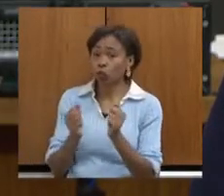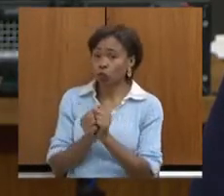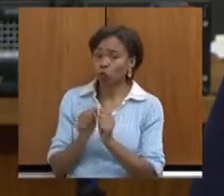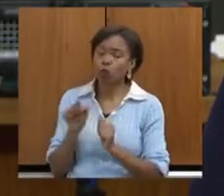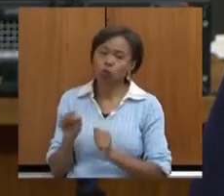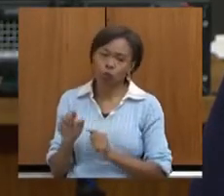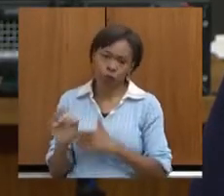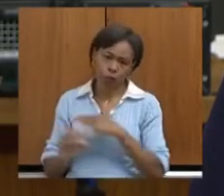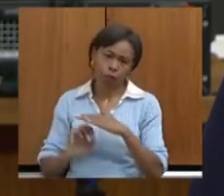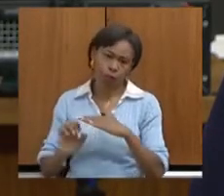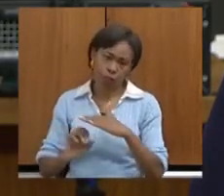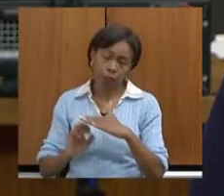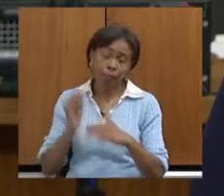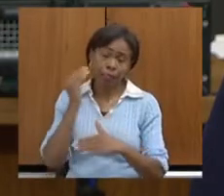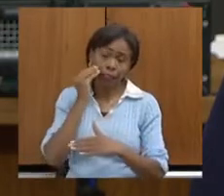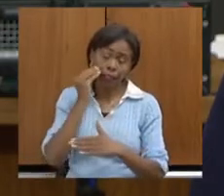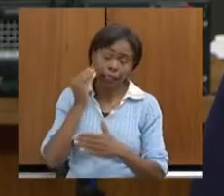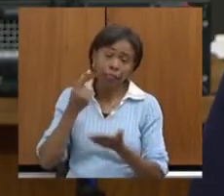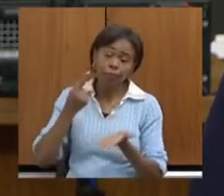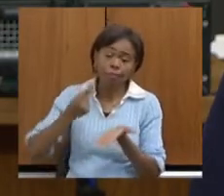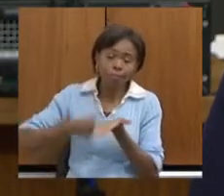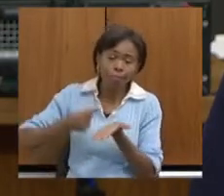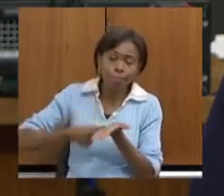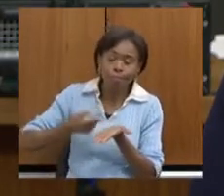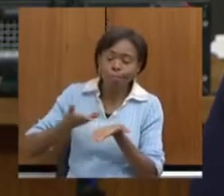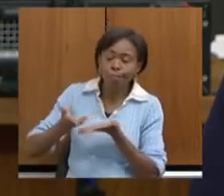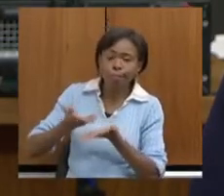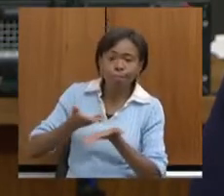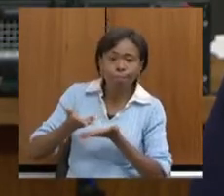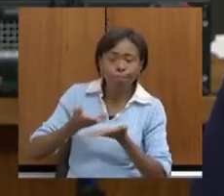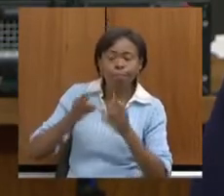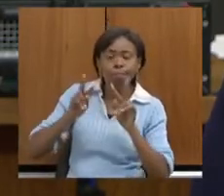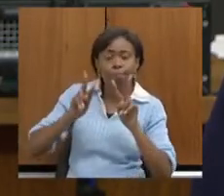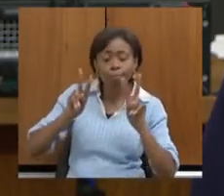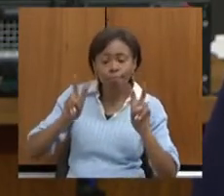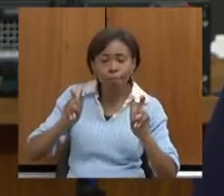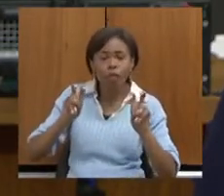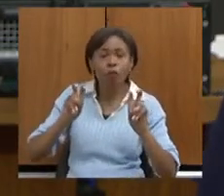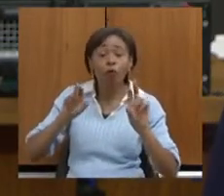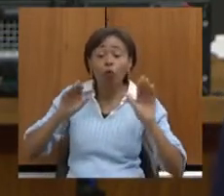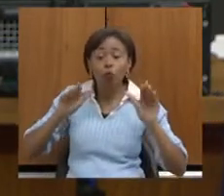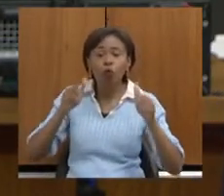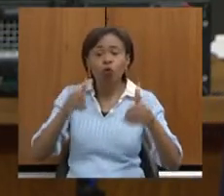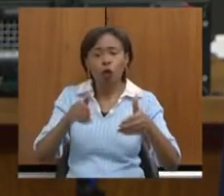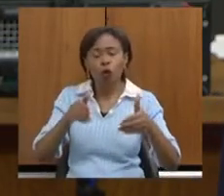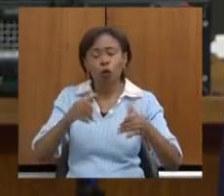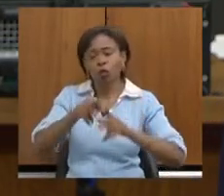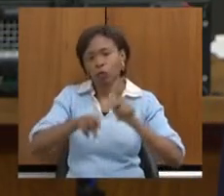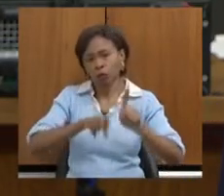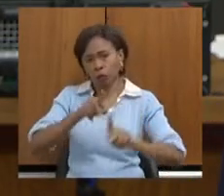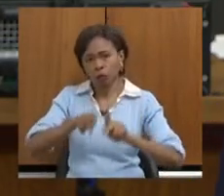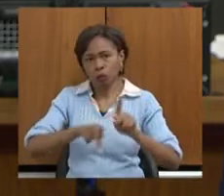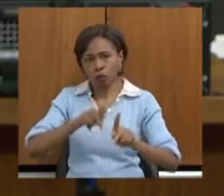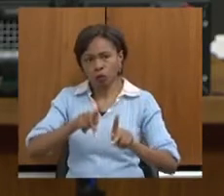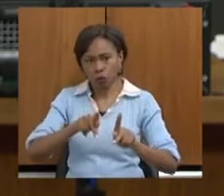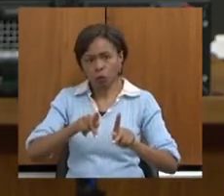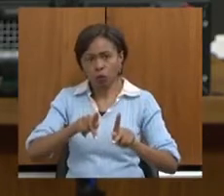pautas específicas de questões trazidas pelos atingidos e